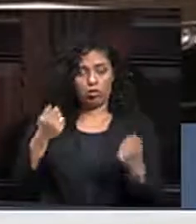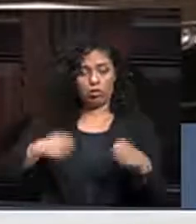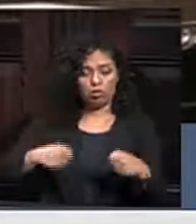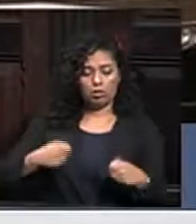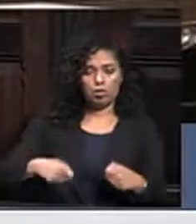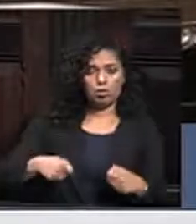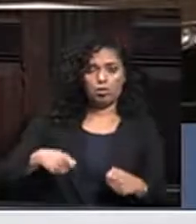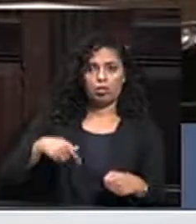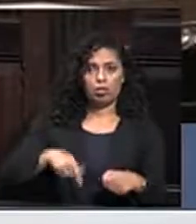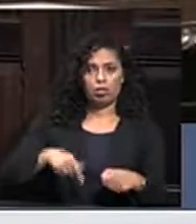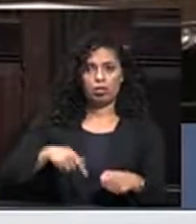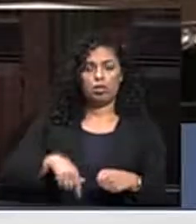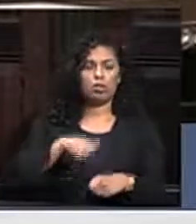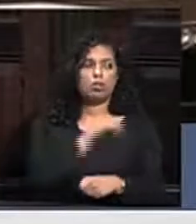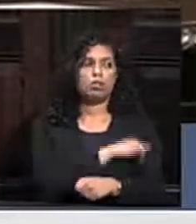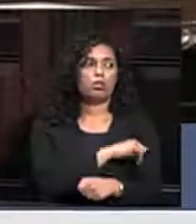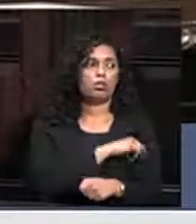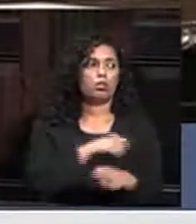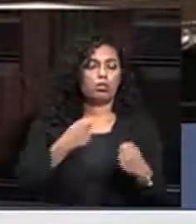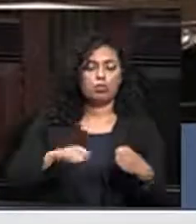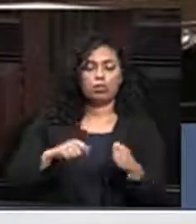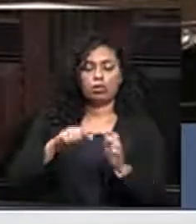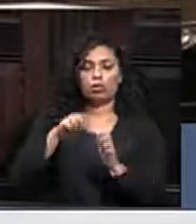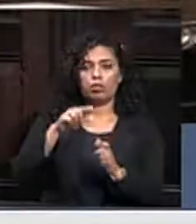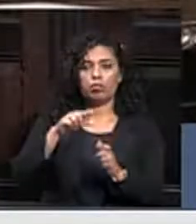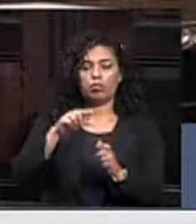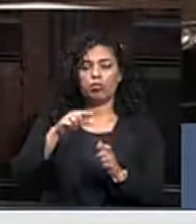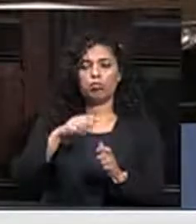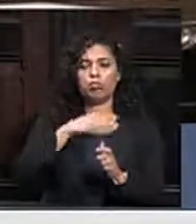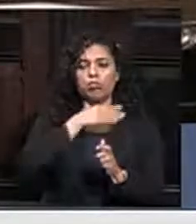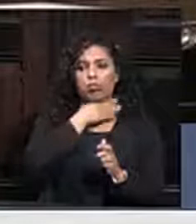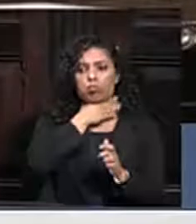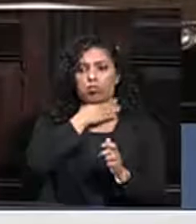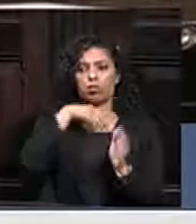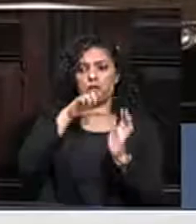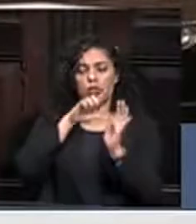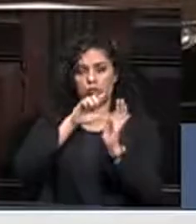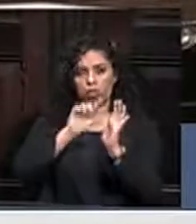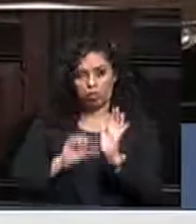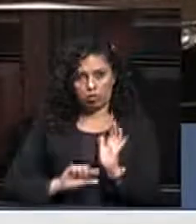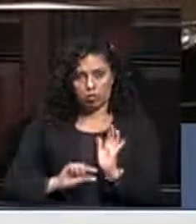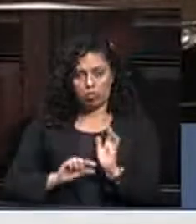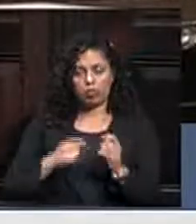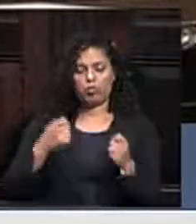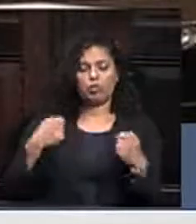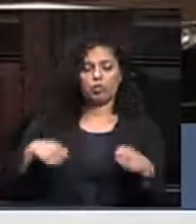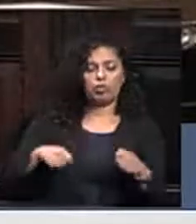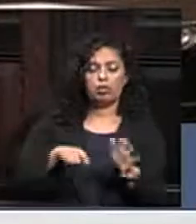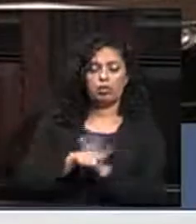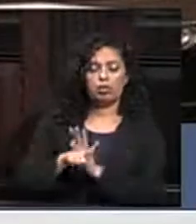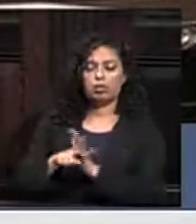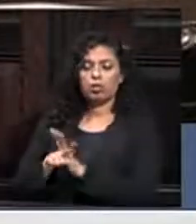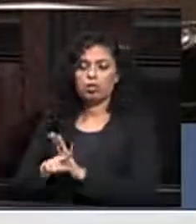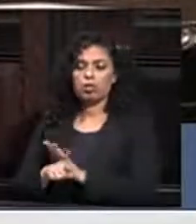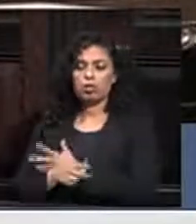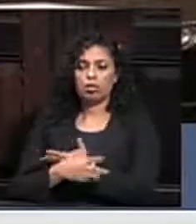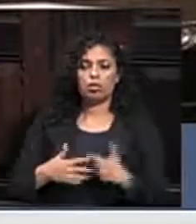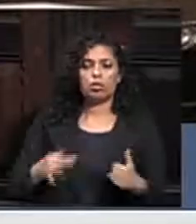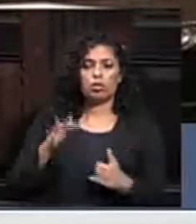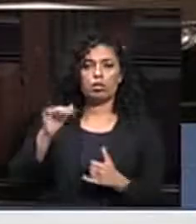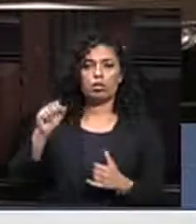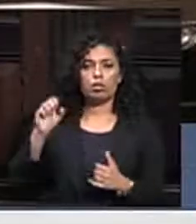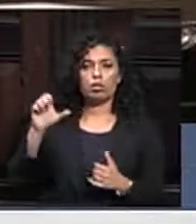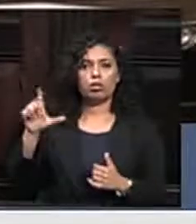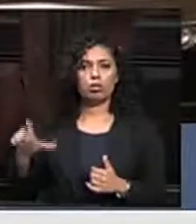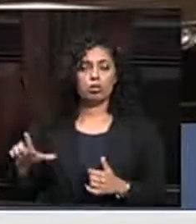de Janeiro tem que diminuir a sua dívida ativa, tem que rever os seus incentivos fiscais e não apenas